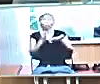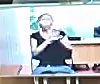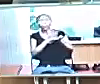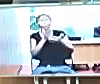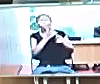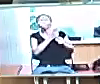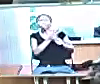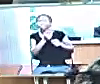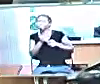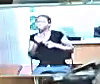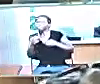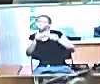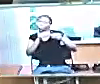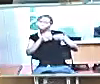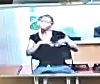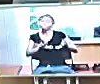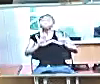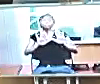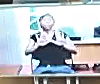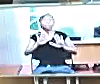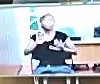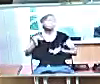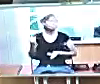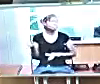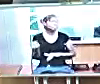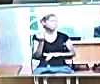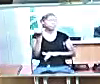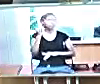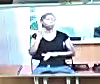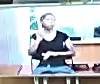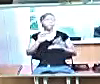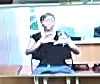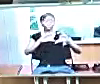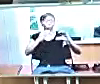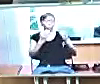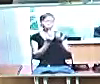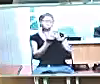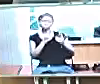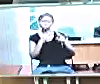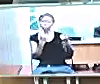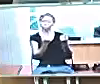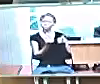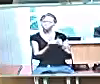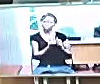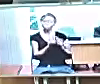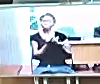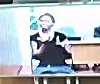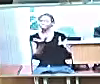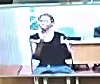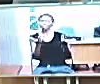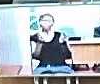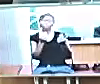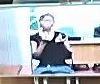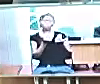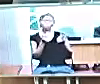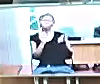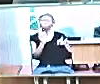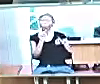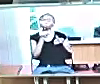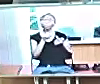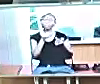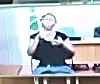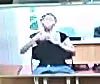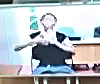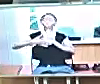mas o importante é que a comissão foi espécie de estuário de propostas de políticas